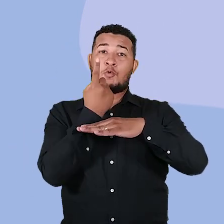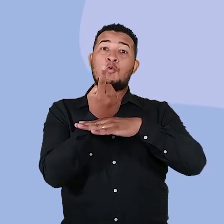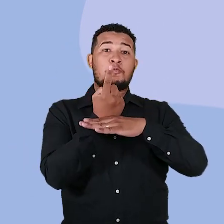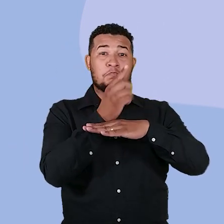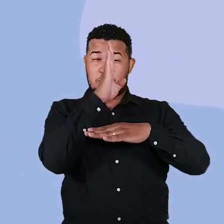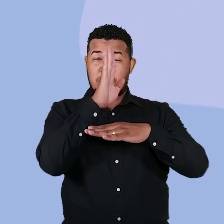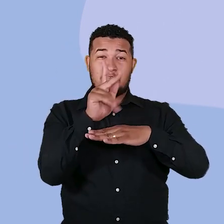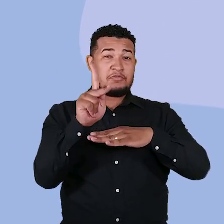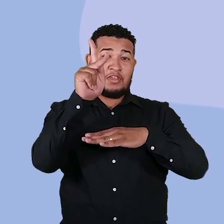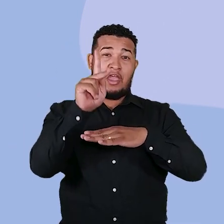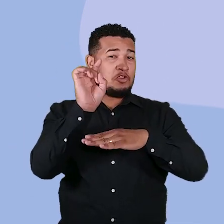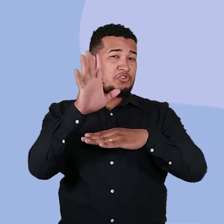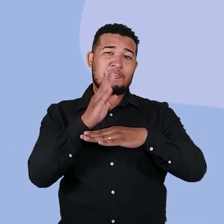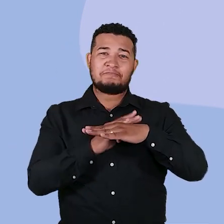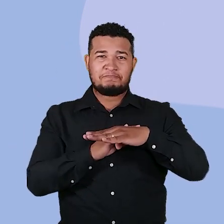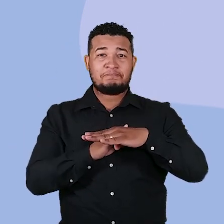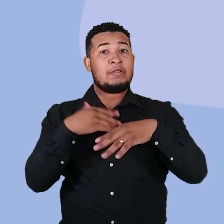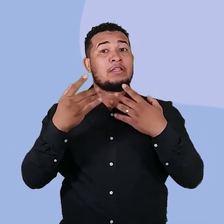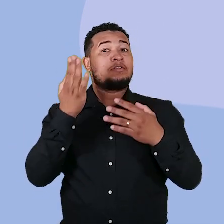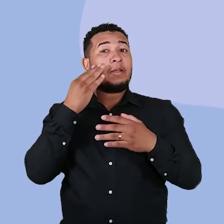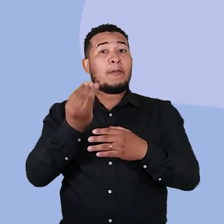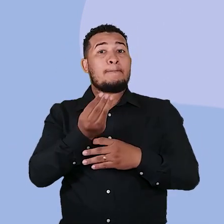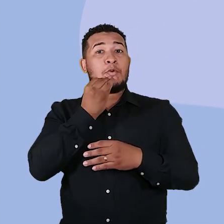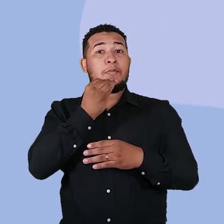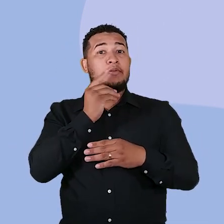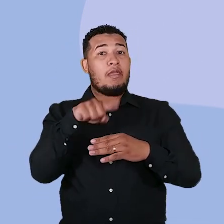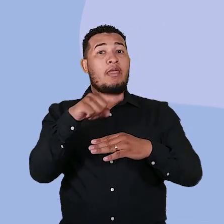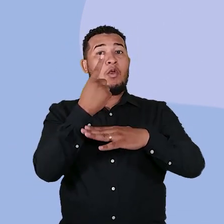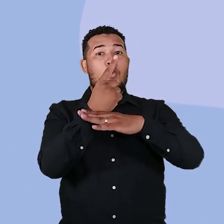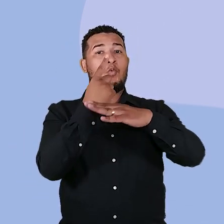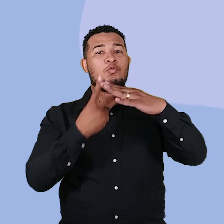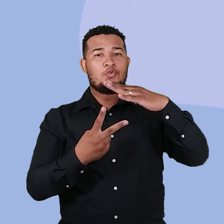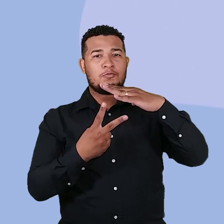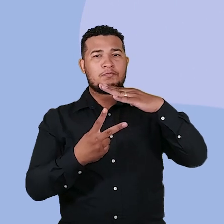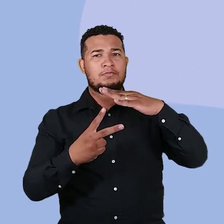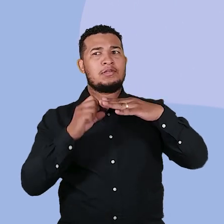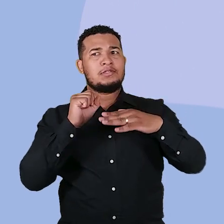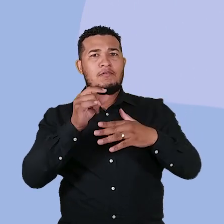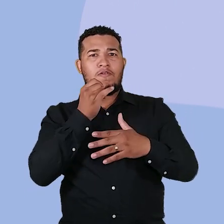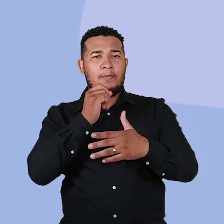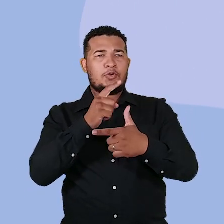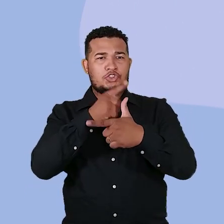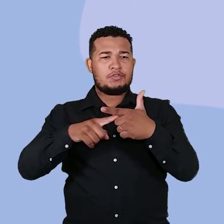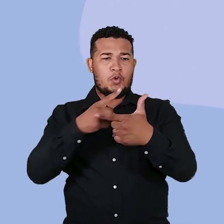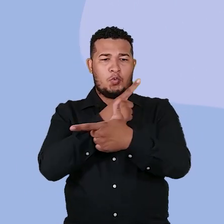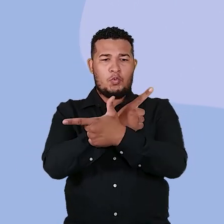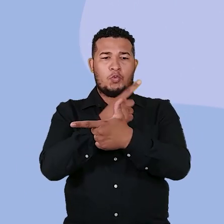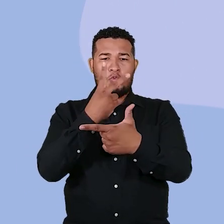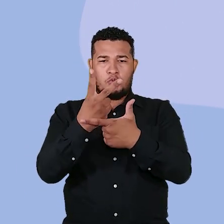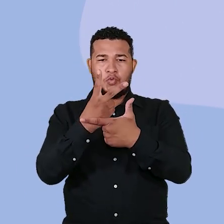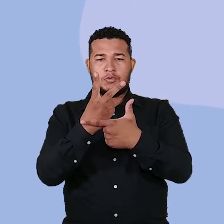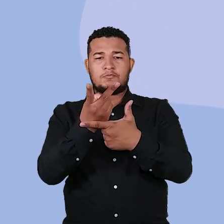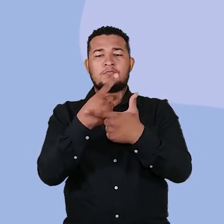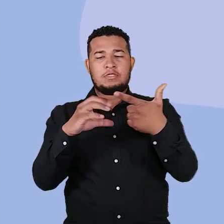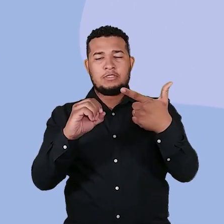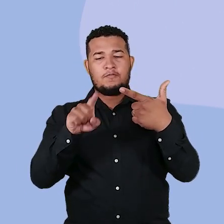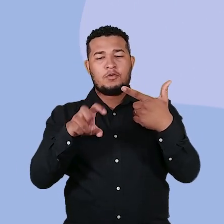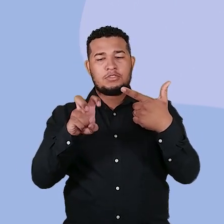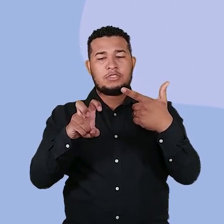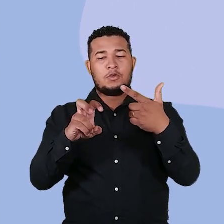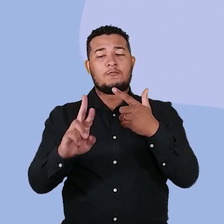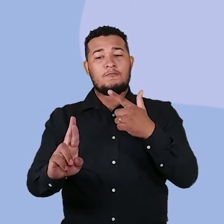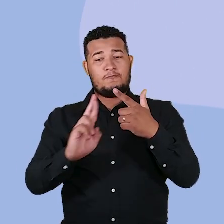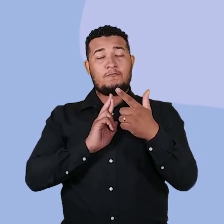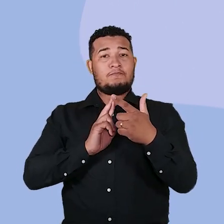quantas opções chegaram a só uma né então dizemos que a probabilidade é de 1 para 2 e se você fizer a divisão e